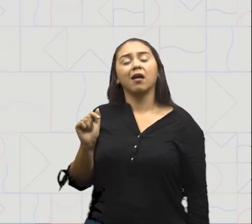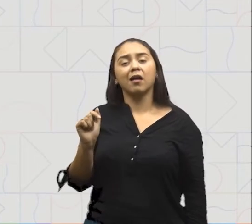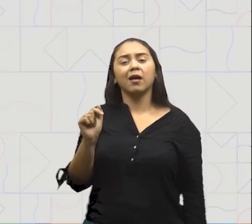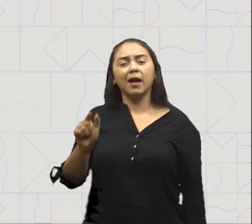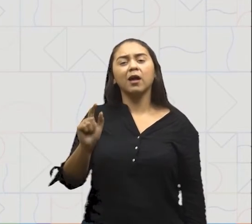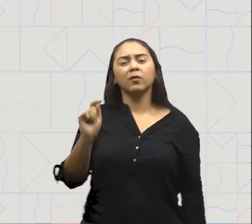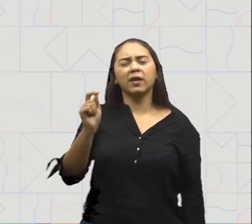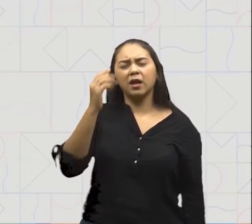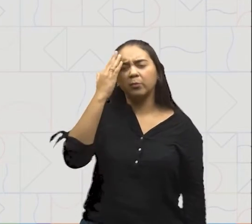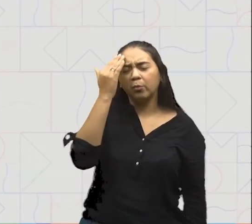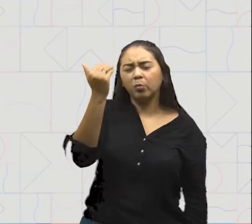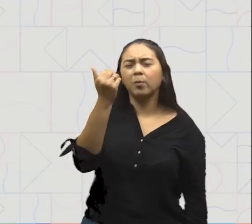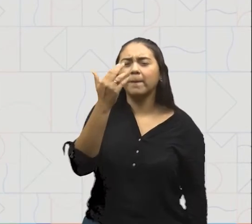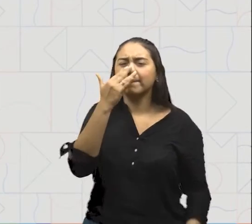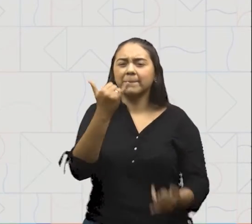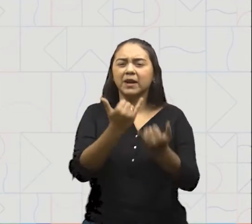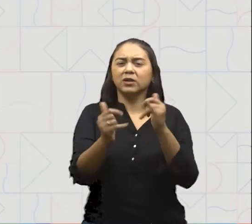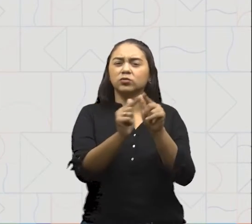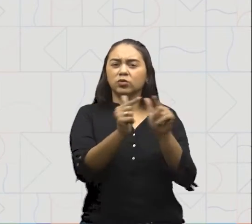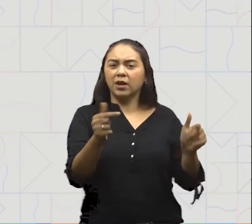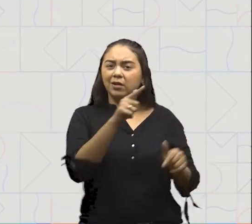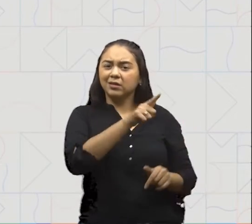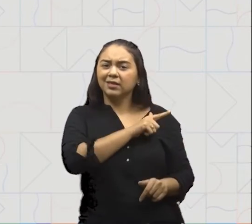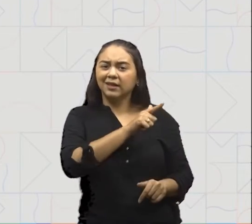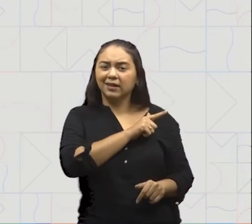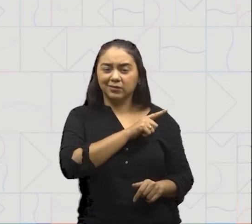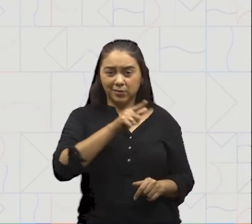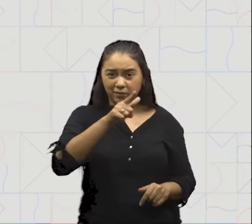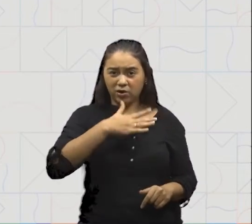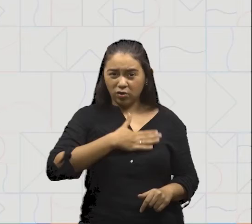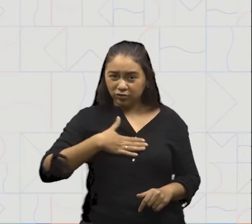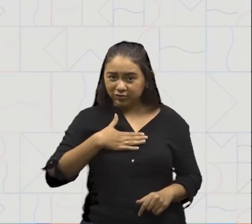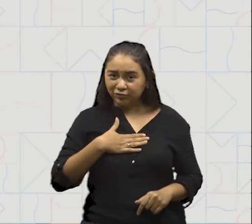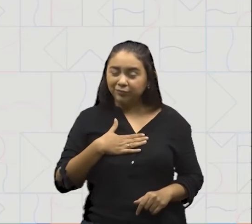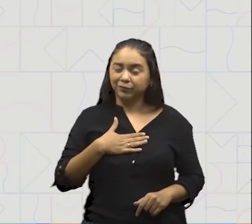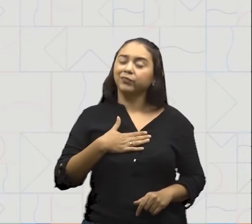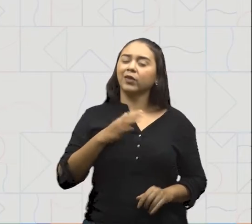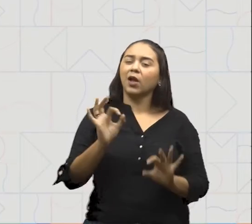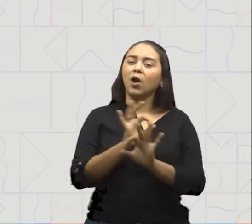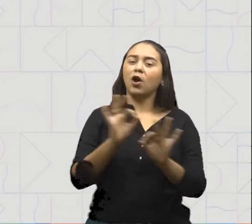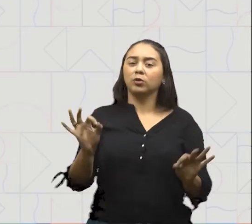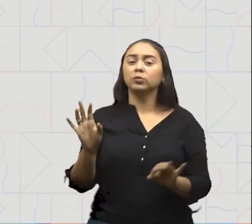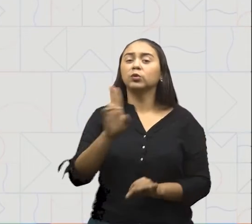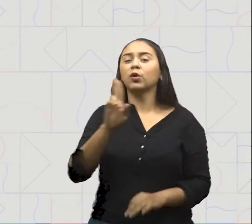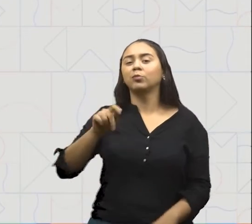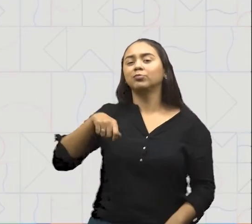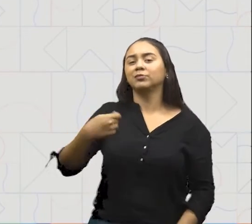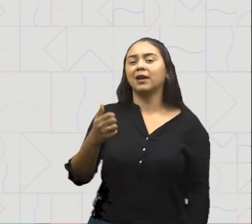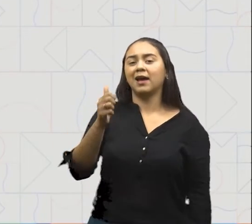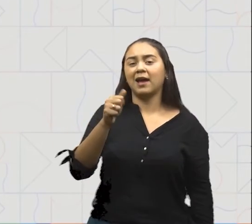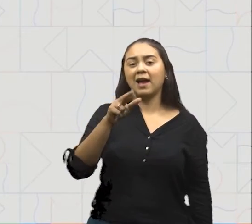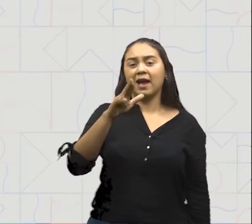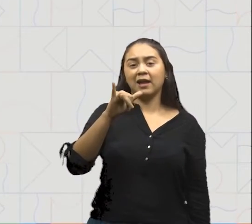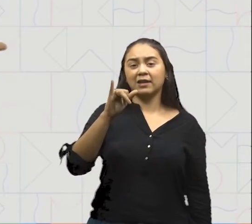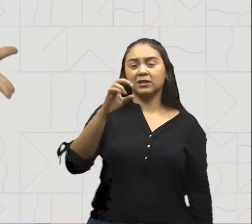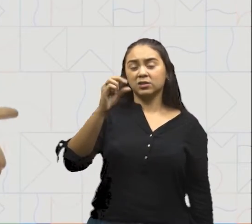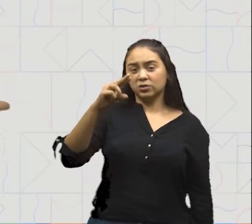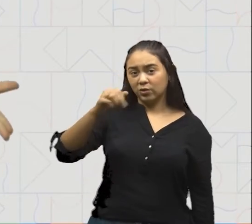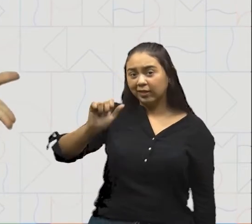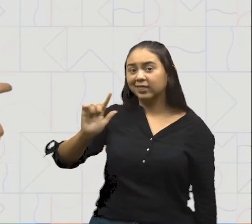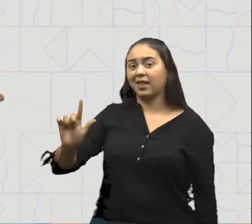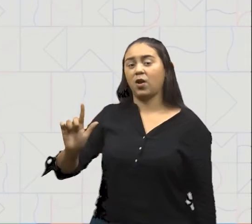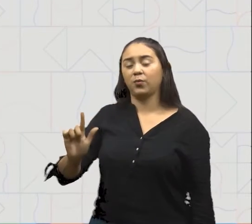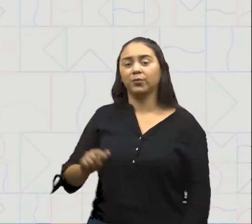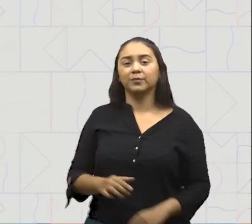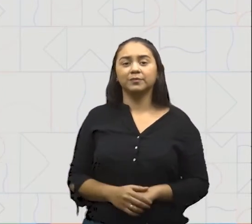bem famoso da TV. Você gostou? Perfeito! Jornal Aricional será. Agora, a partir do que